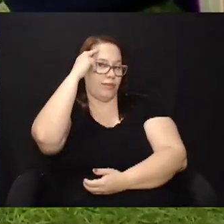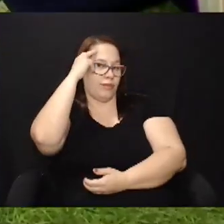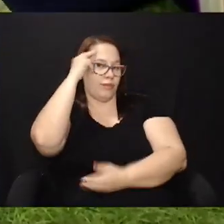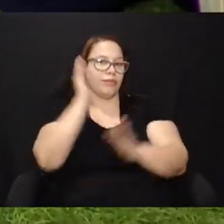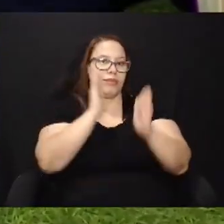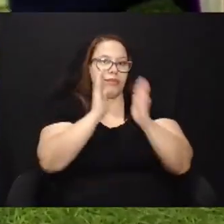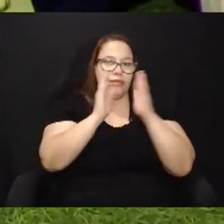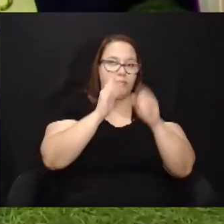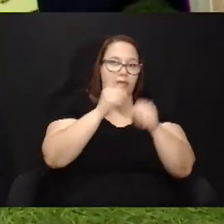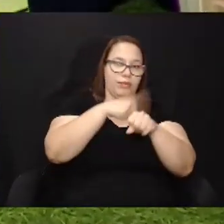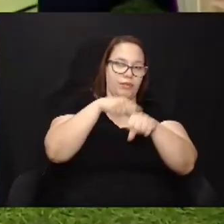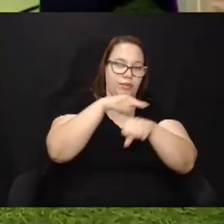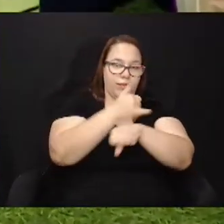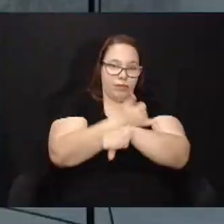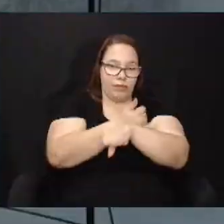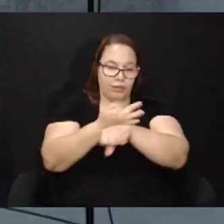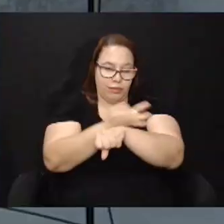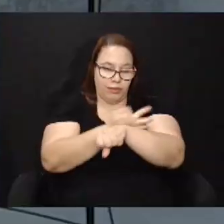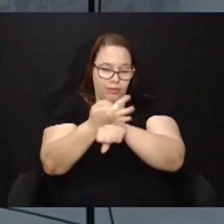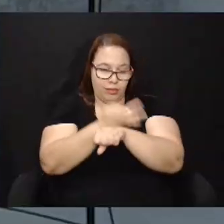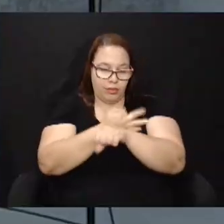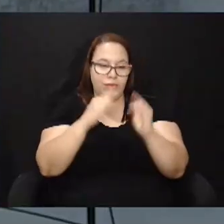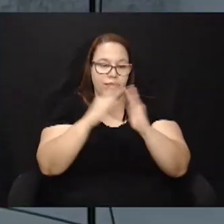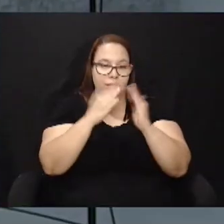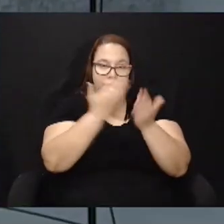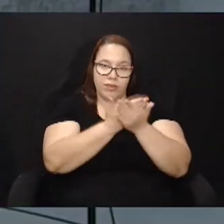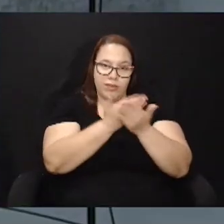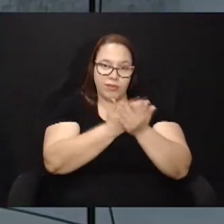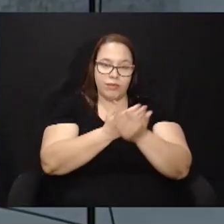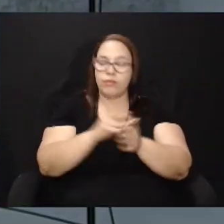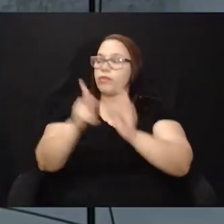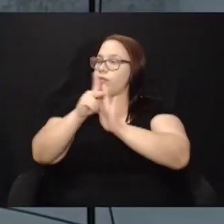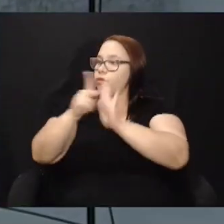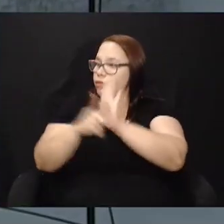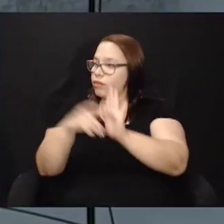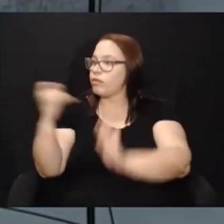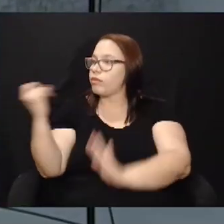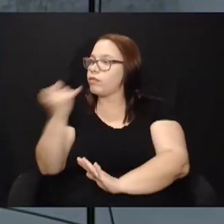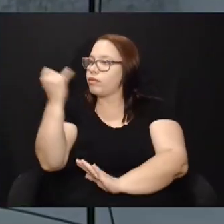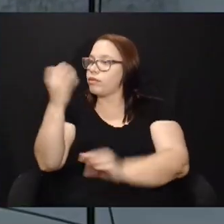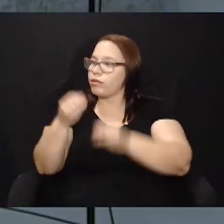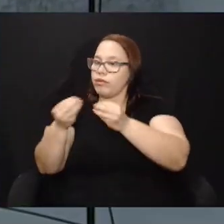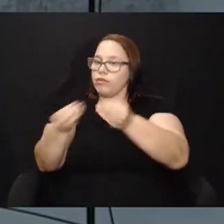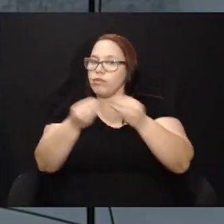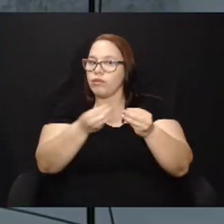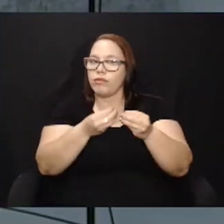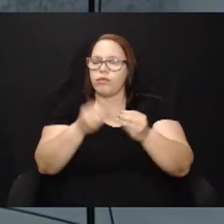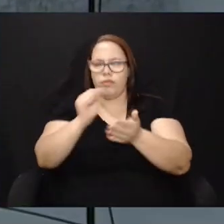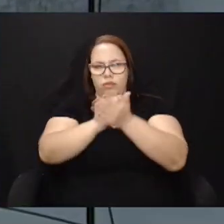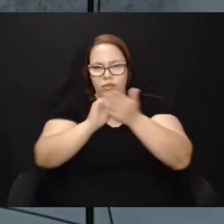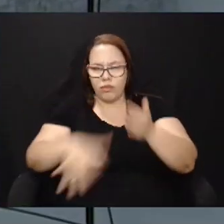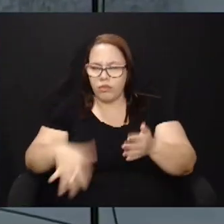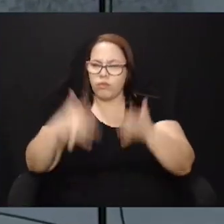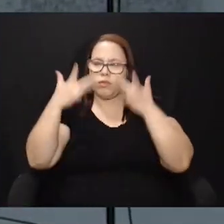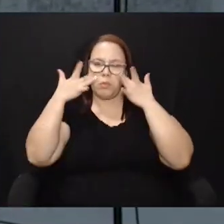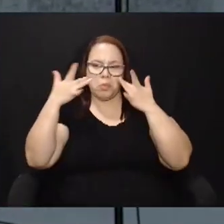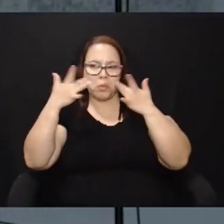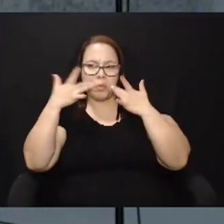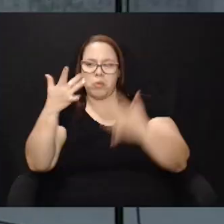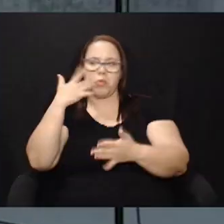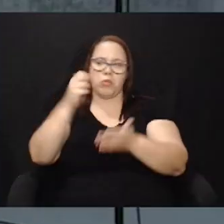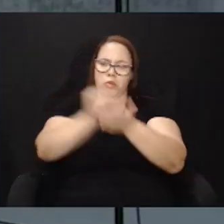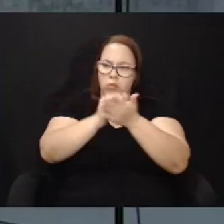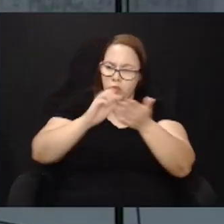de férias e recesso escolares. Projeto muito importante que entrega atrações, espetáculos, que entrega atividades a